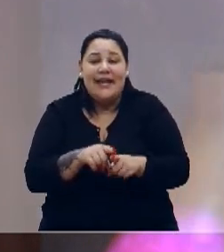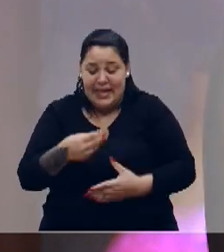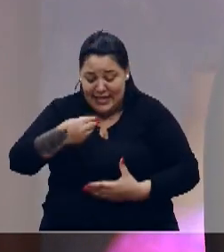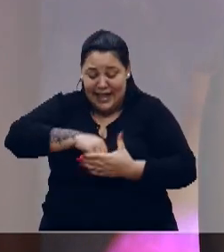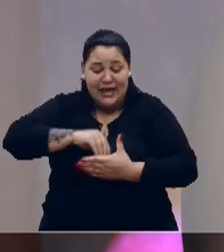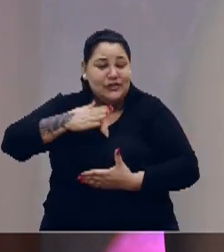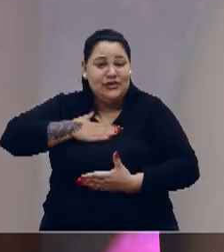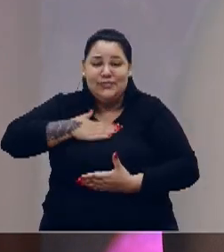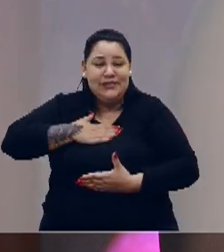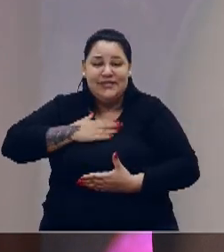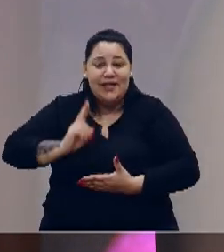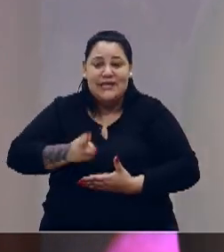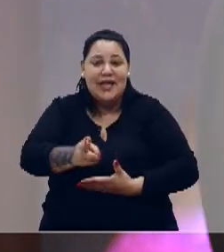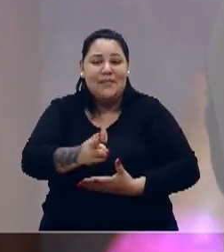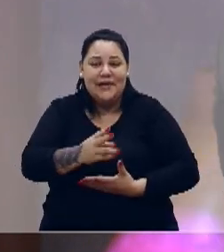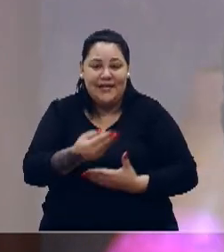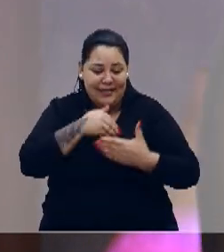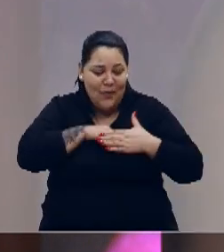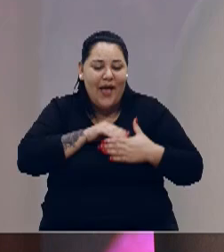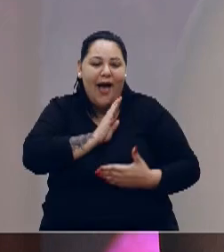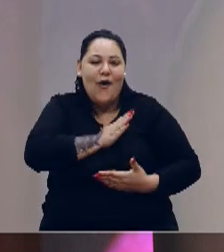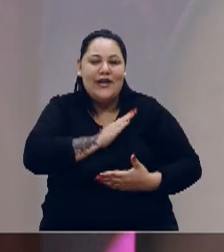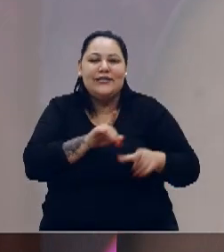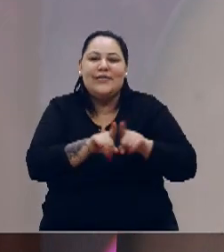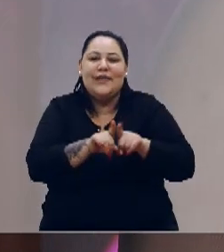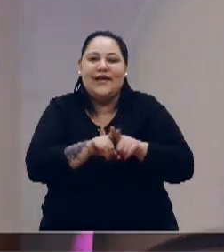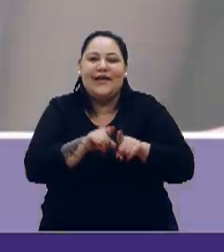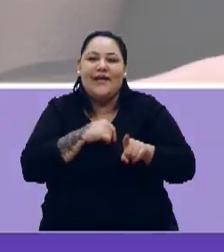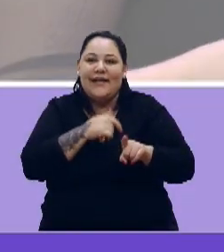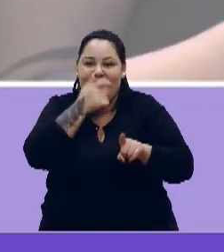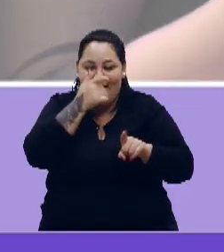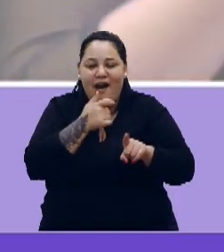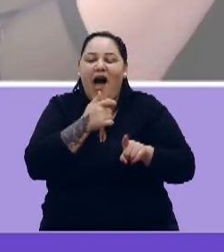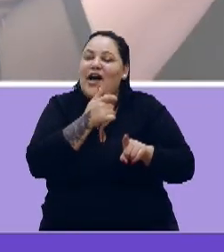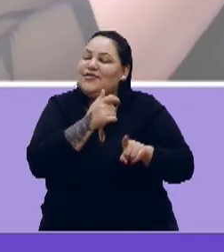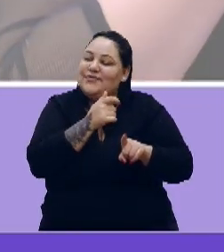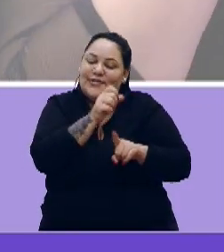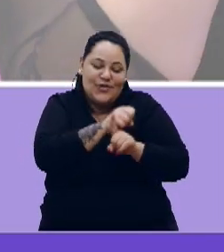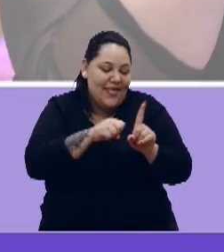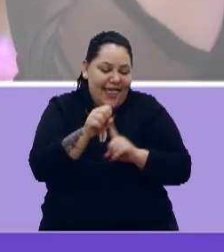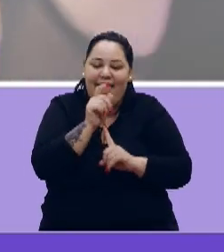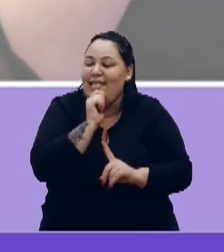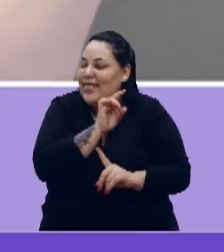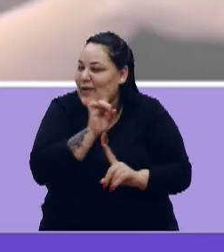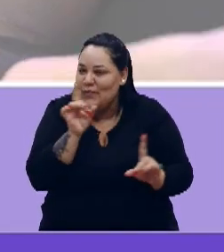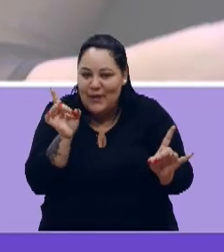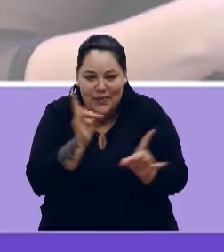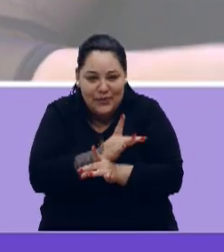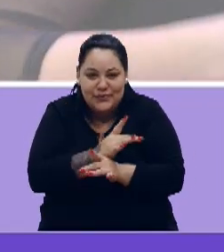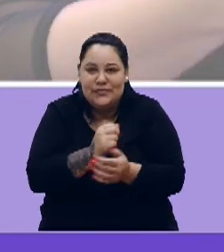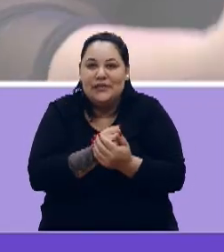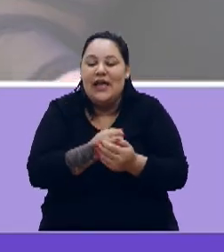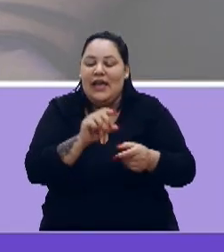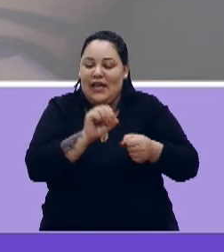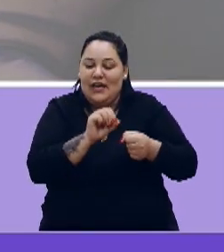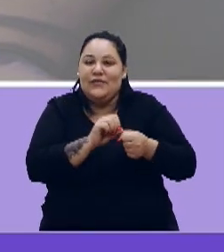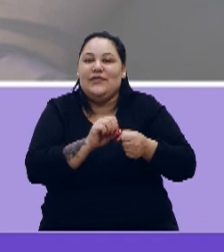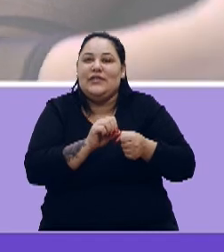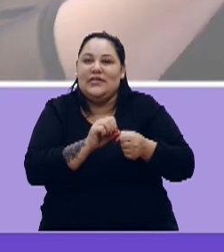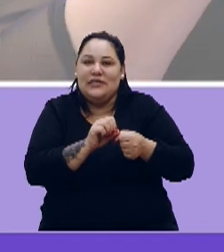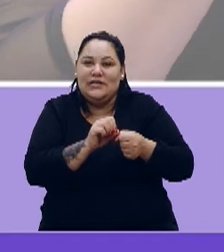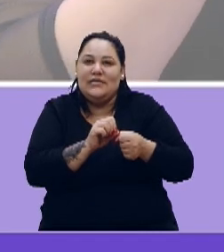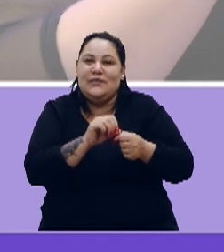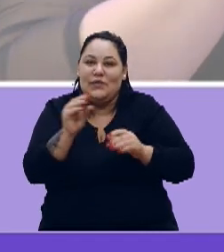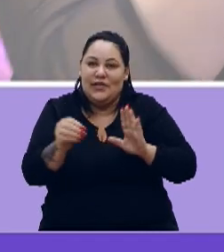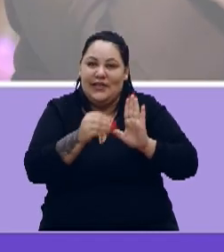eu prefiro lidar dessa forma, mas é isso, a sociedade não tá pronta. No dia que eu fiz uma postagem para avisar que eu